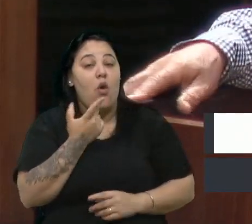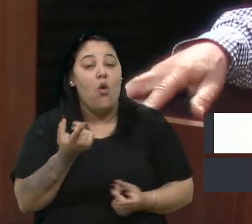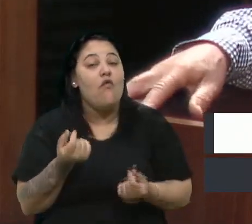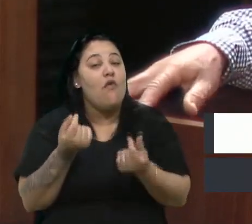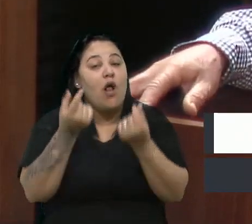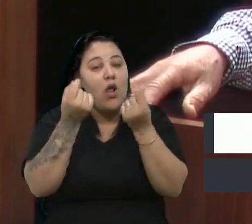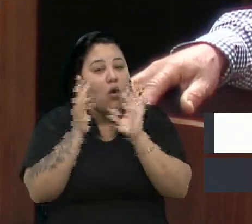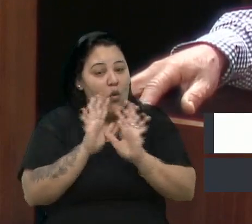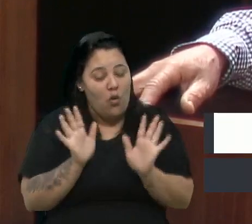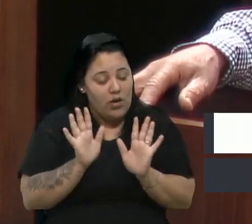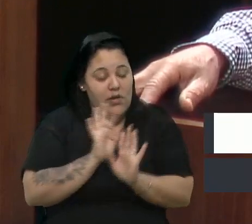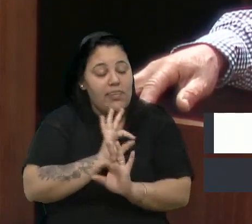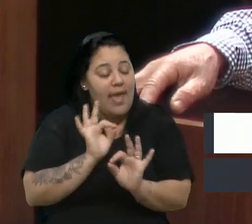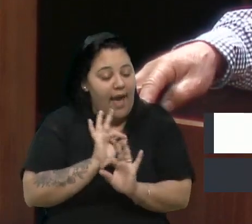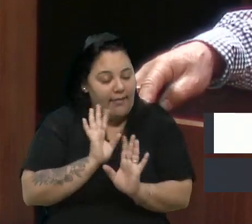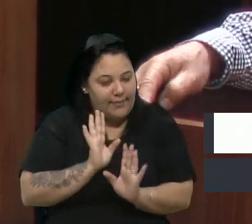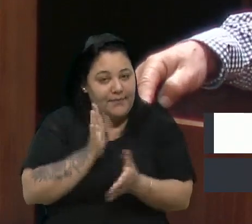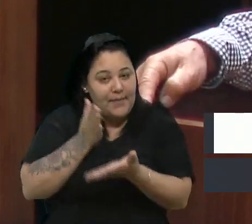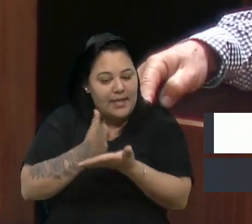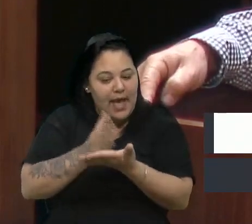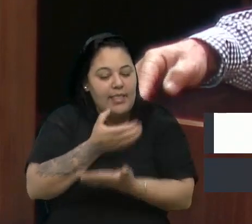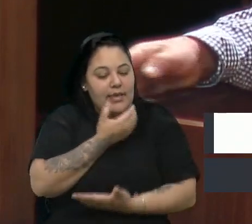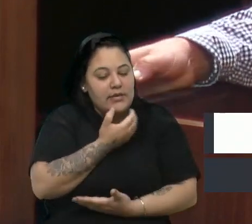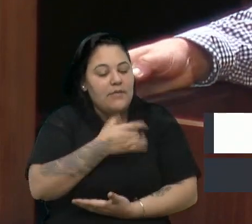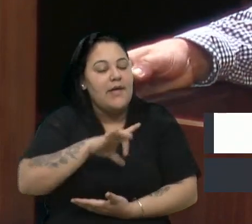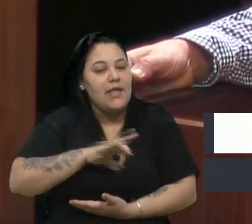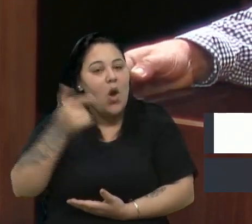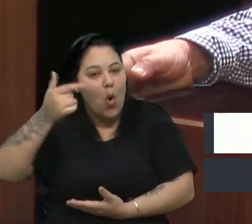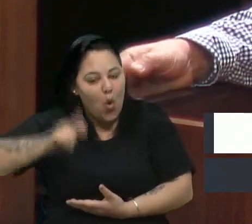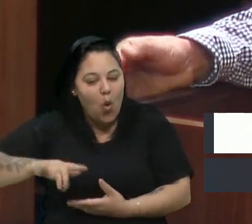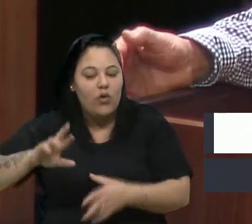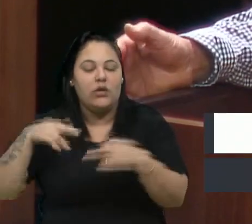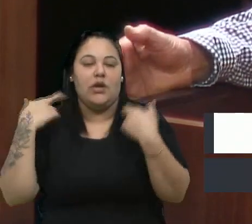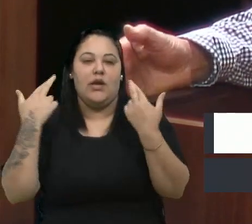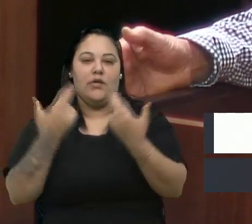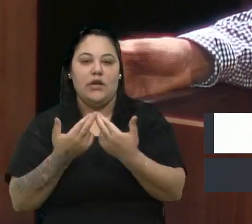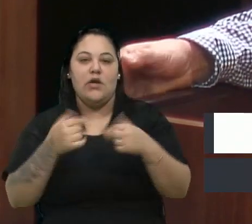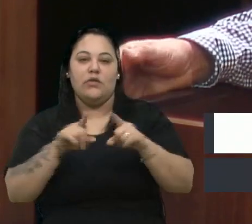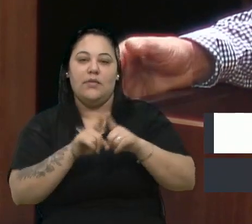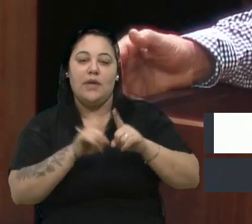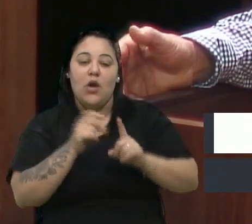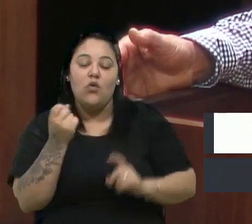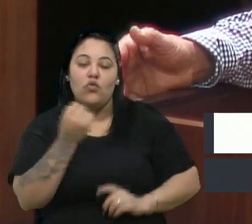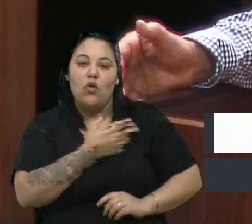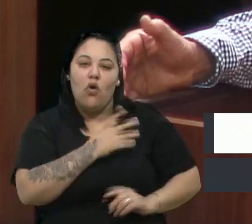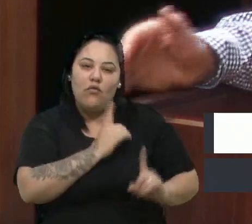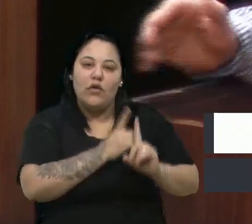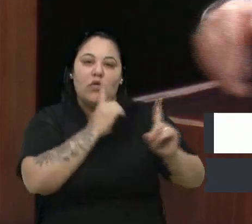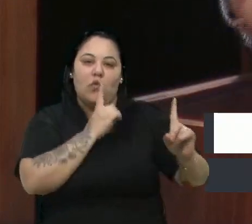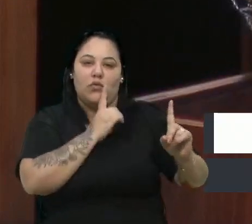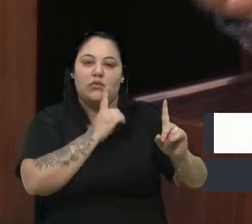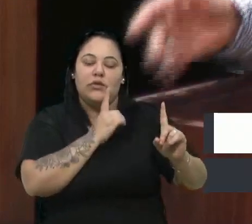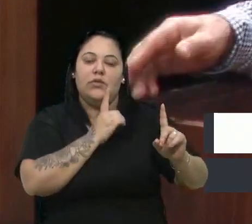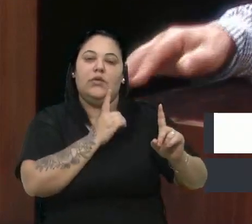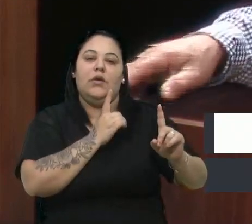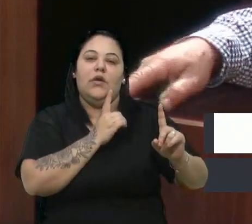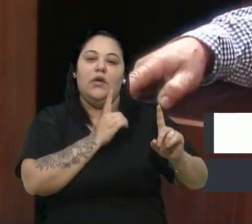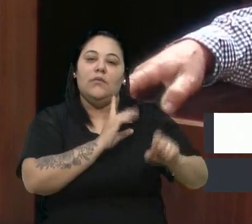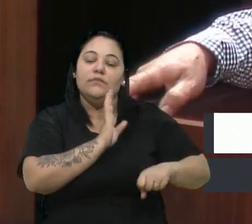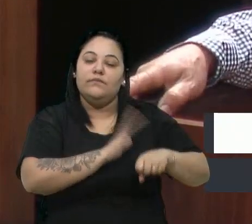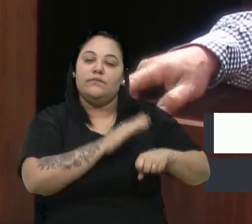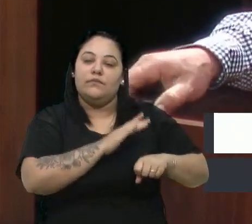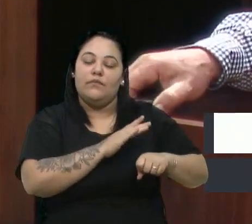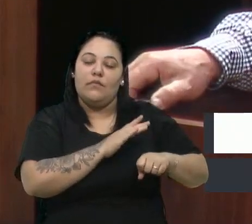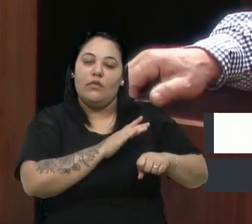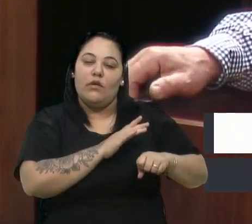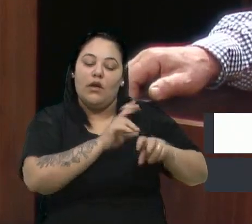de dezembro, por volta, antes do final do ano, vai ter um novo encontro com mais agricultores. Nem todos estiveram